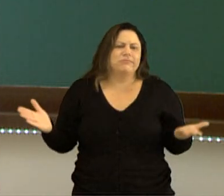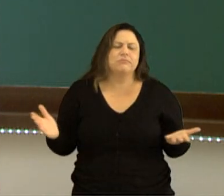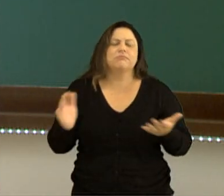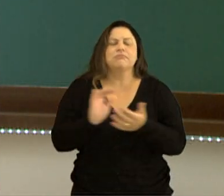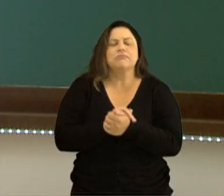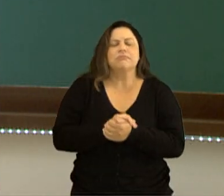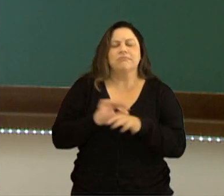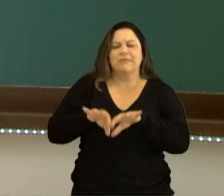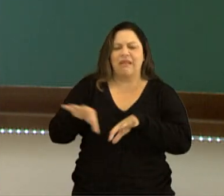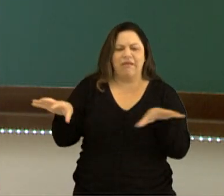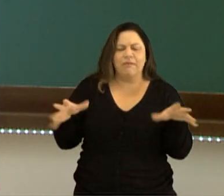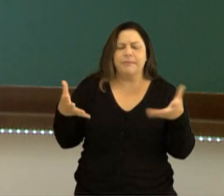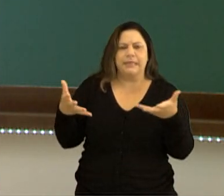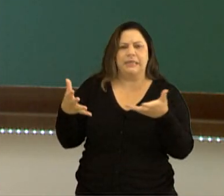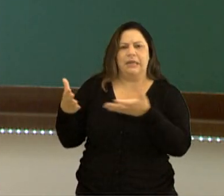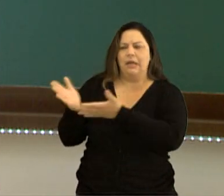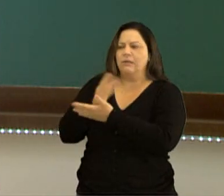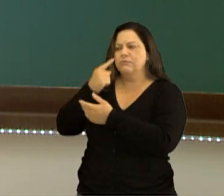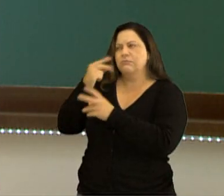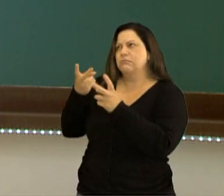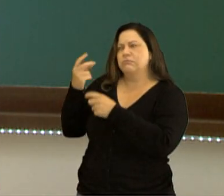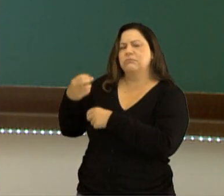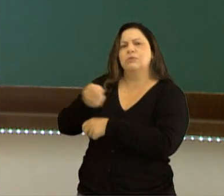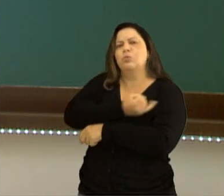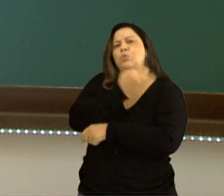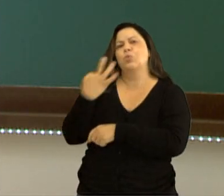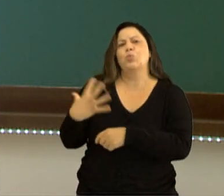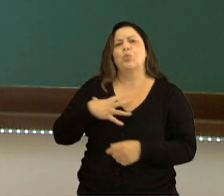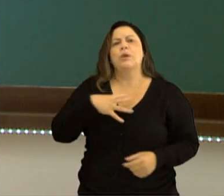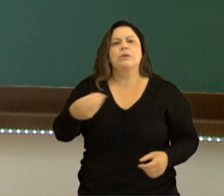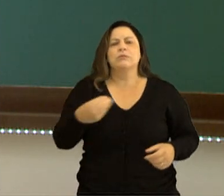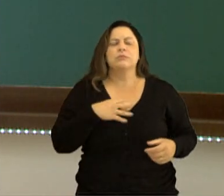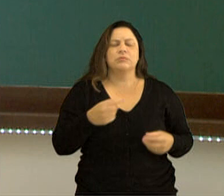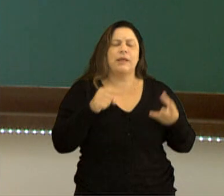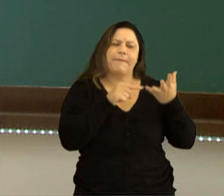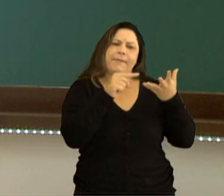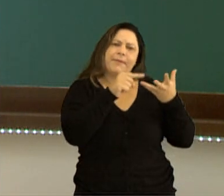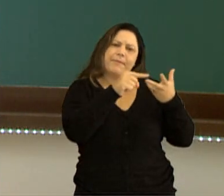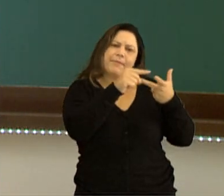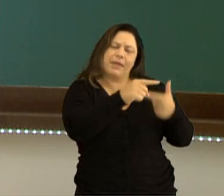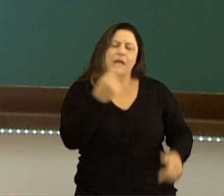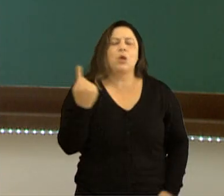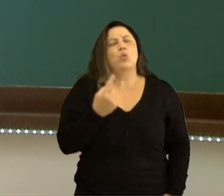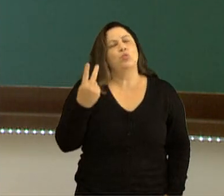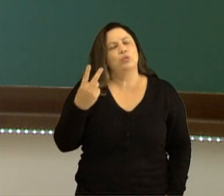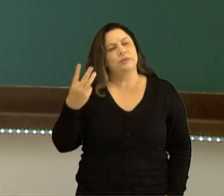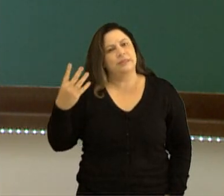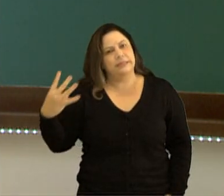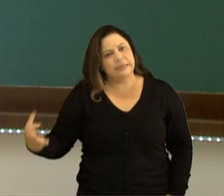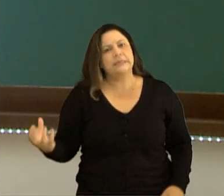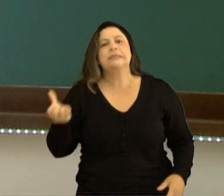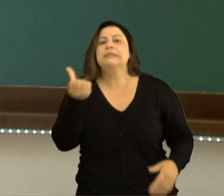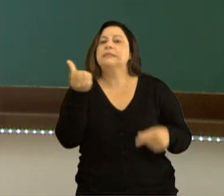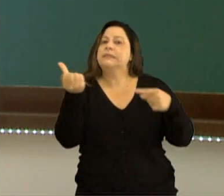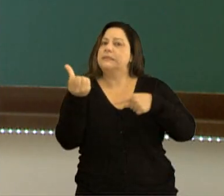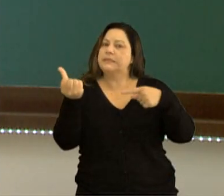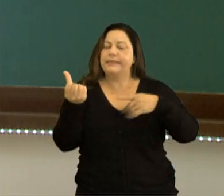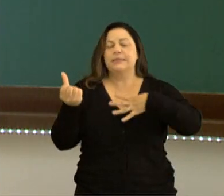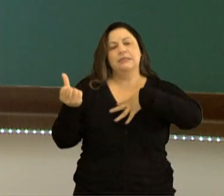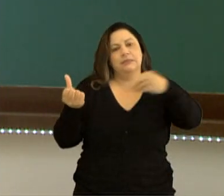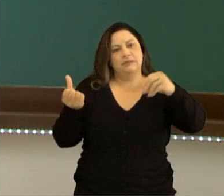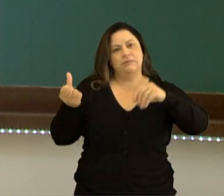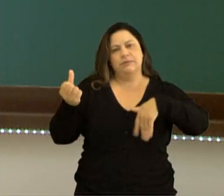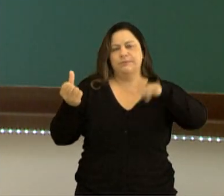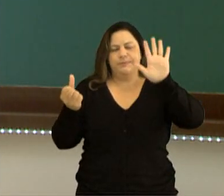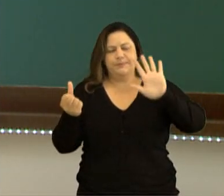uma pesquisa numa empresa, o número de filhos, eu consigo colocar 0, 1, 2, 3, 4, 5, 6 filhos. Mais que 6 filhos, a gente